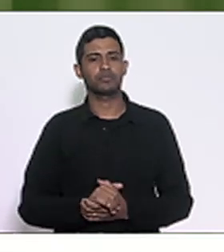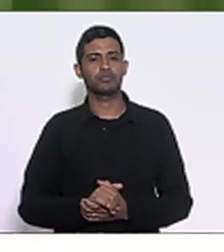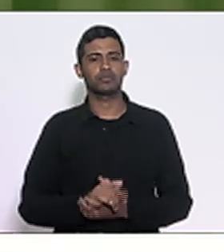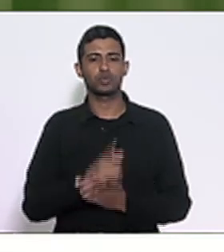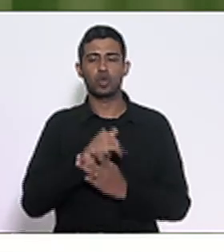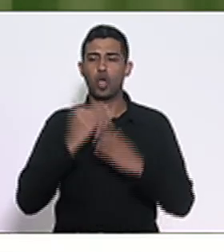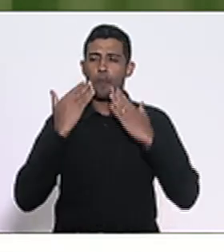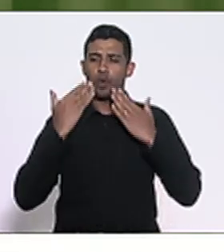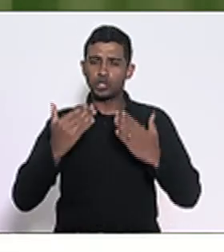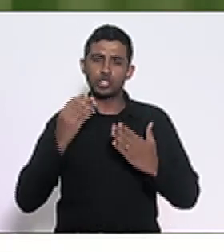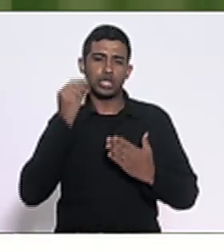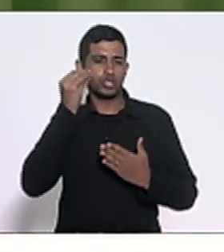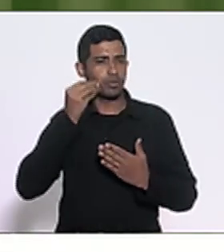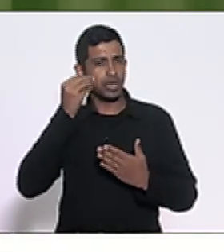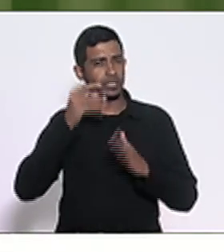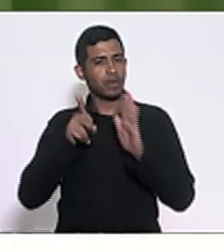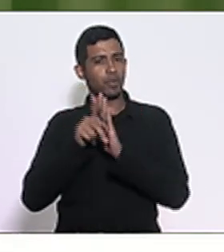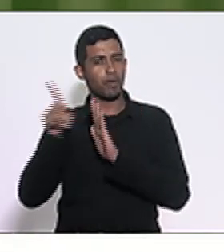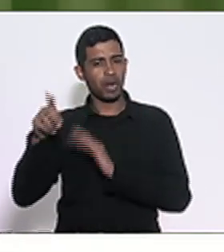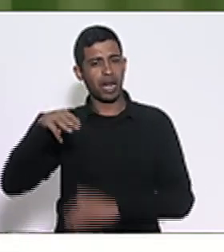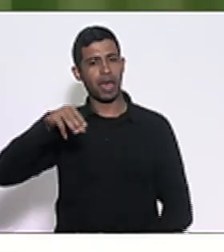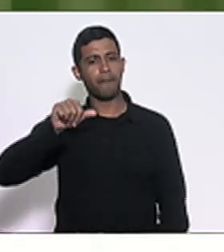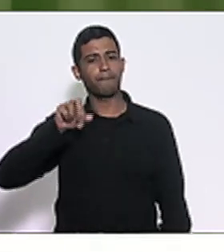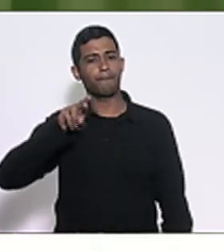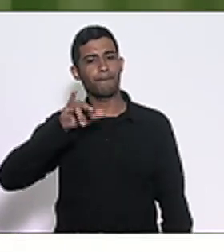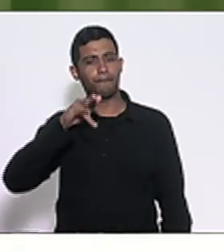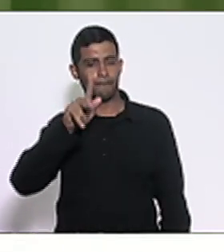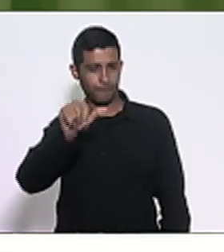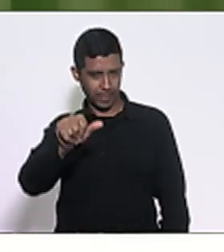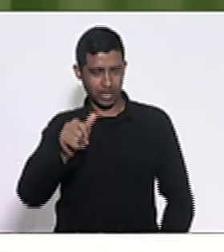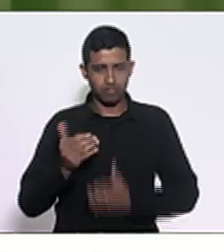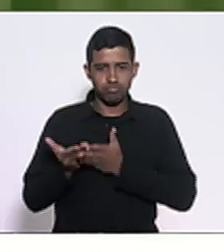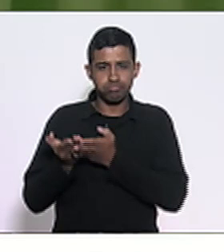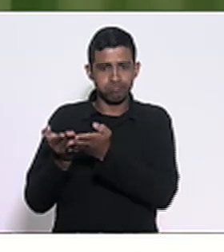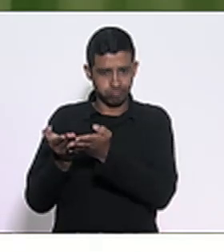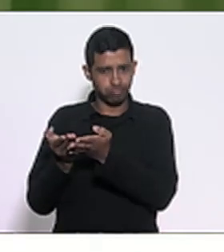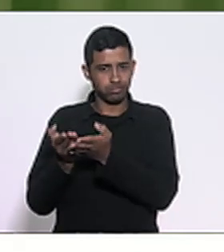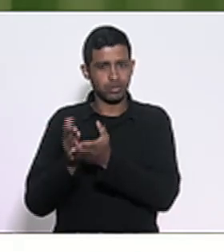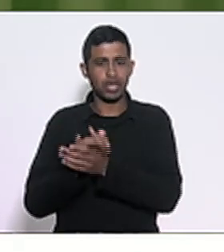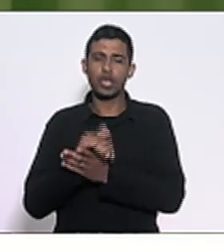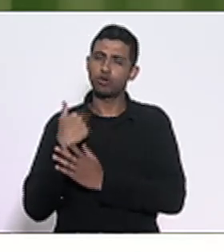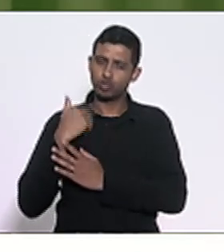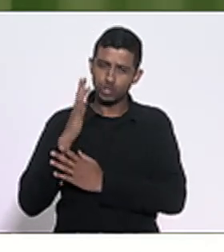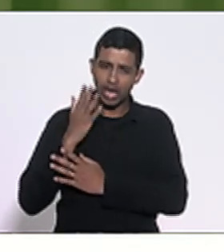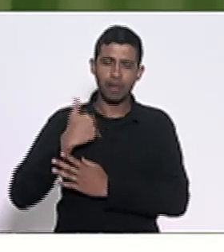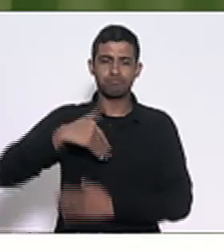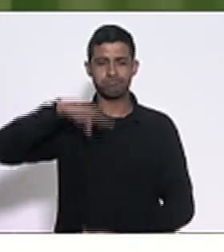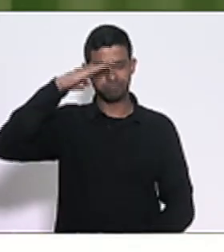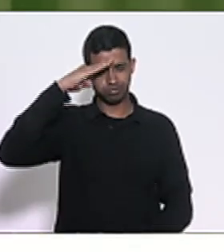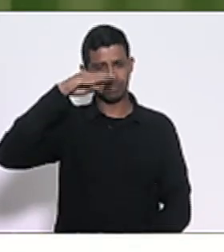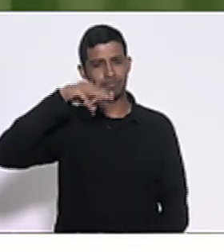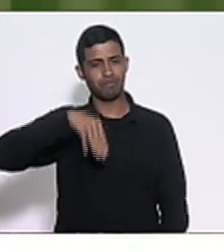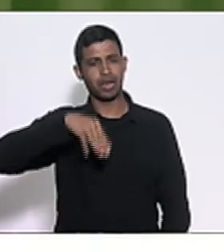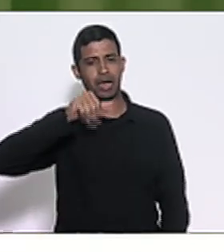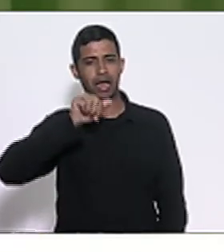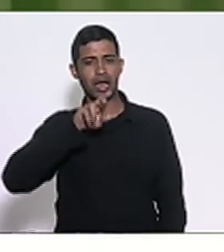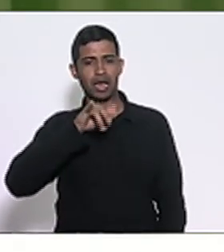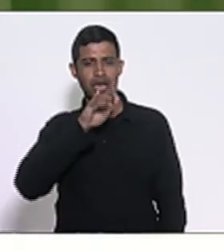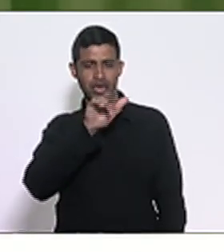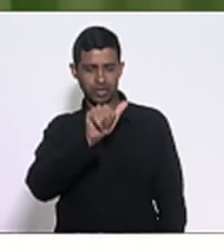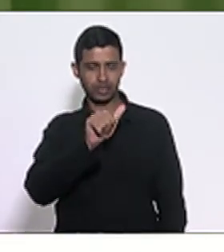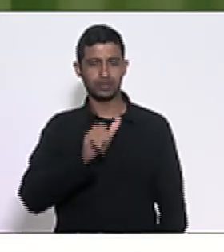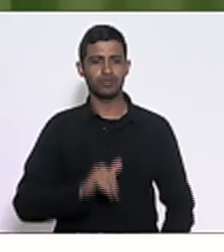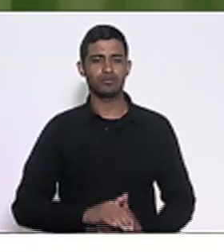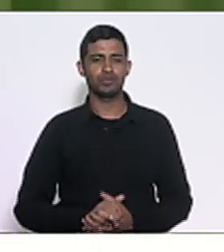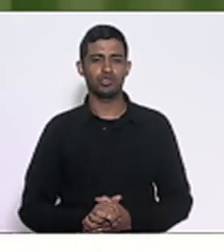um pouco a experiência da Marinha, não é segredo para ninguém que eu fui militar da Marinha, e o meu assessor aqui da área de segurança